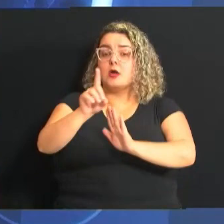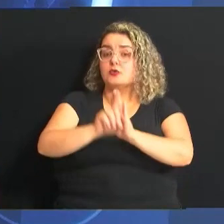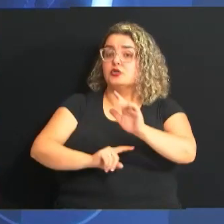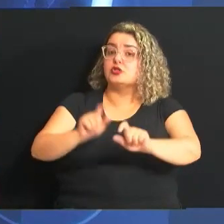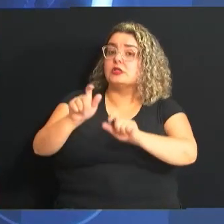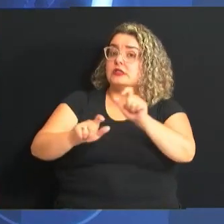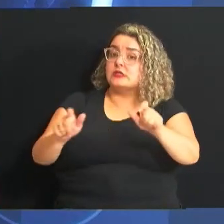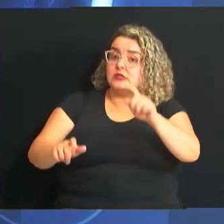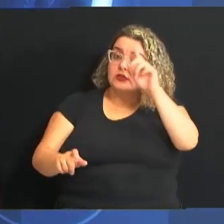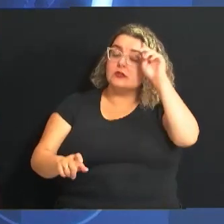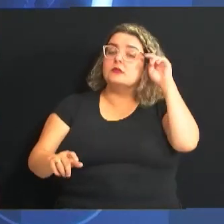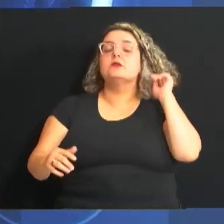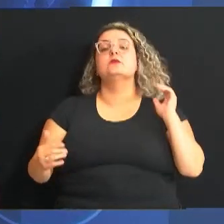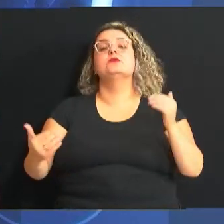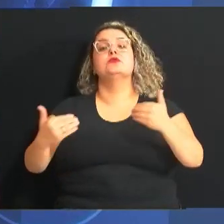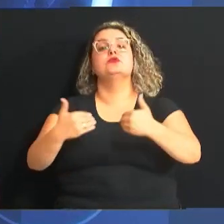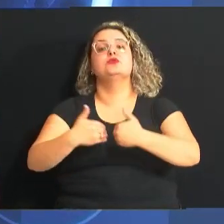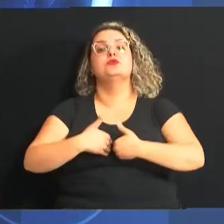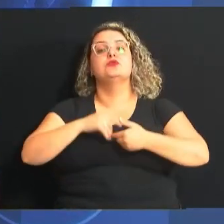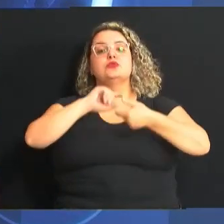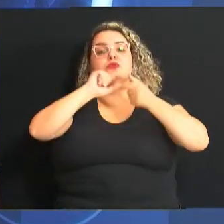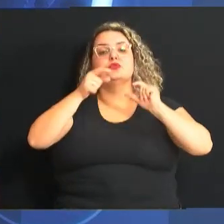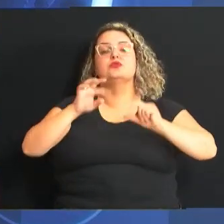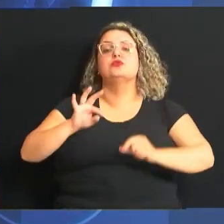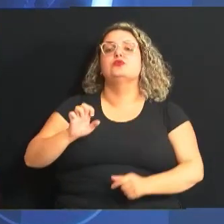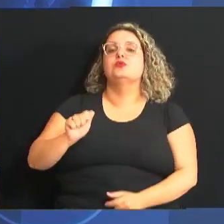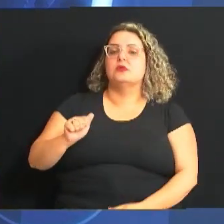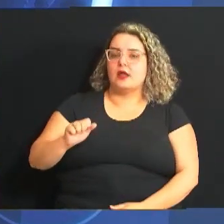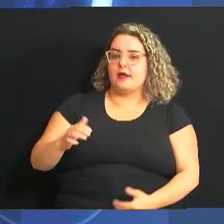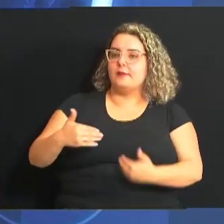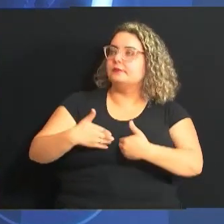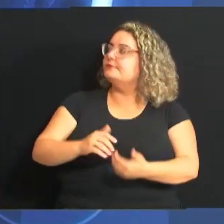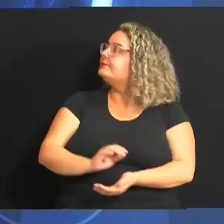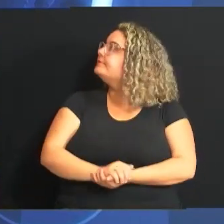com transtorno do espectro autista.